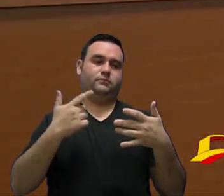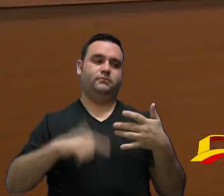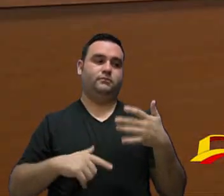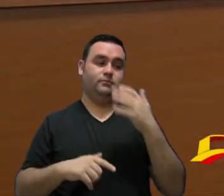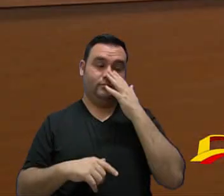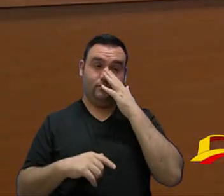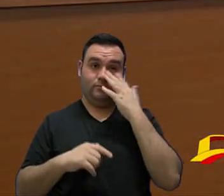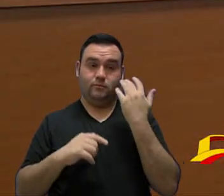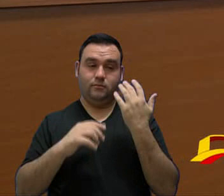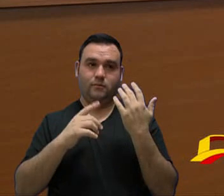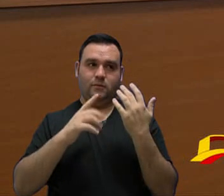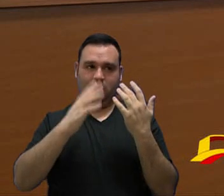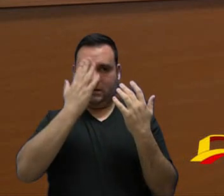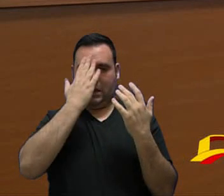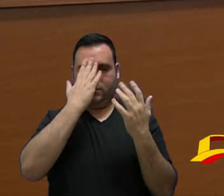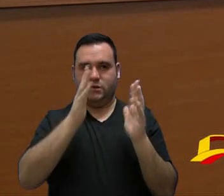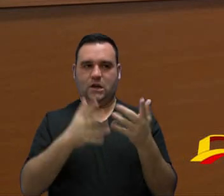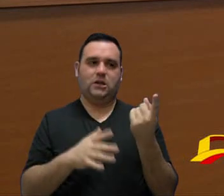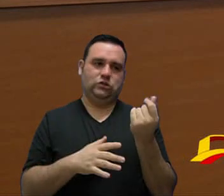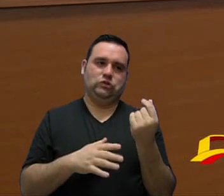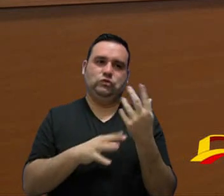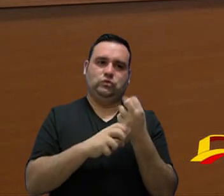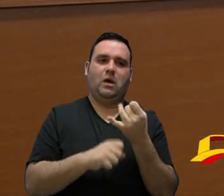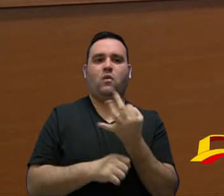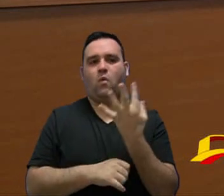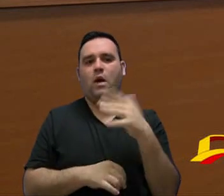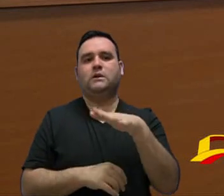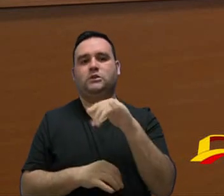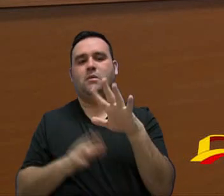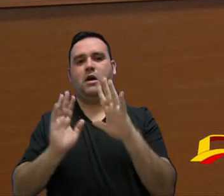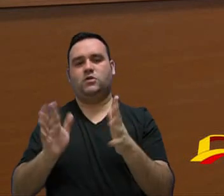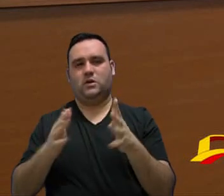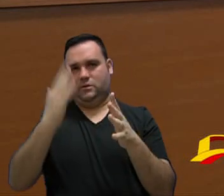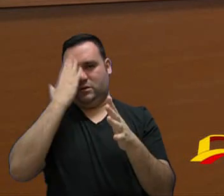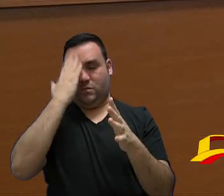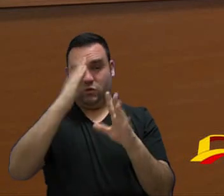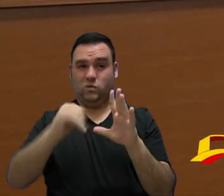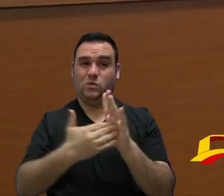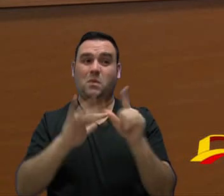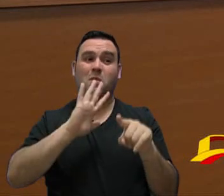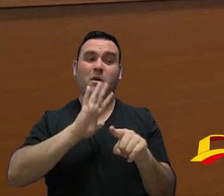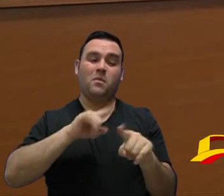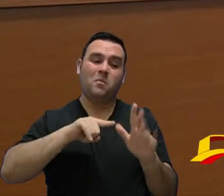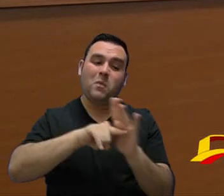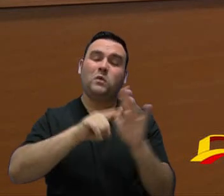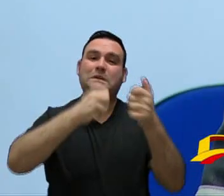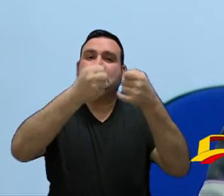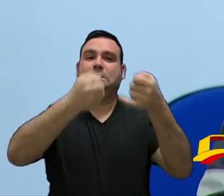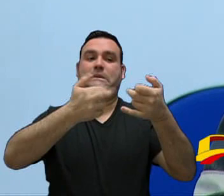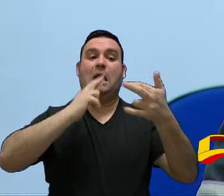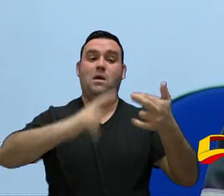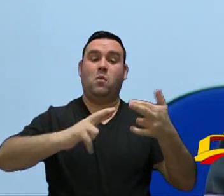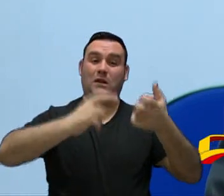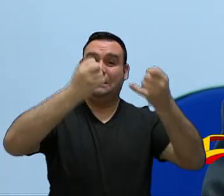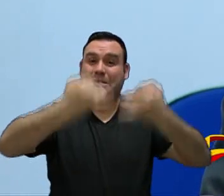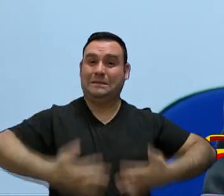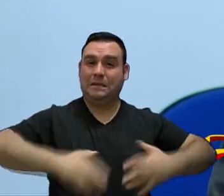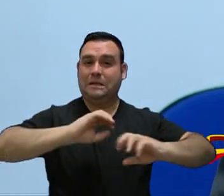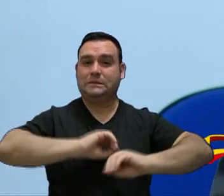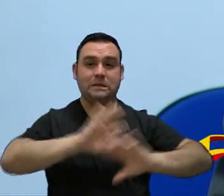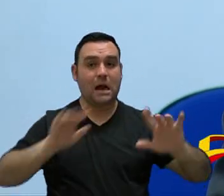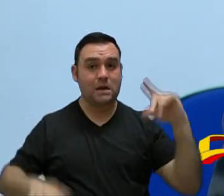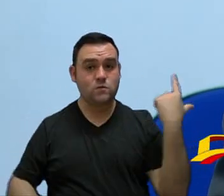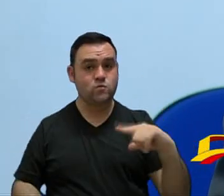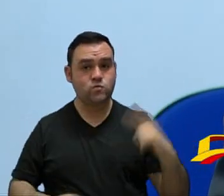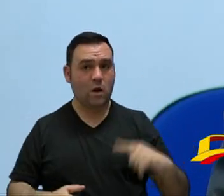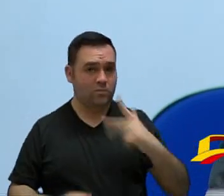né que são joão é já se sabe o valor já se sabe que foi contratado uma pergunta que não foi isso uma resposta que não está